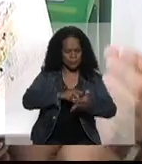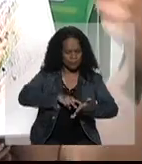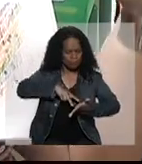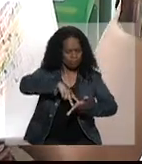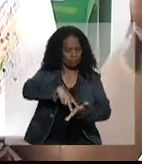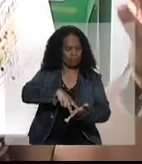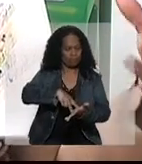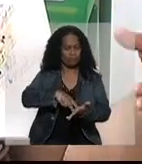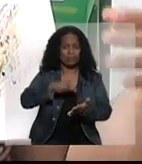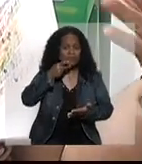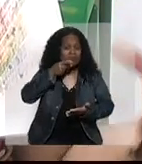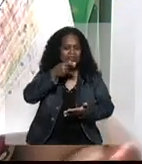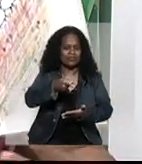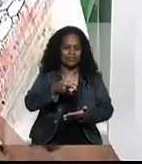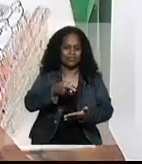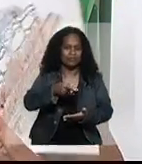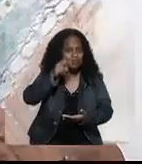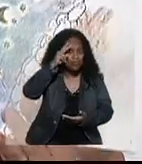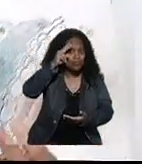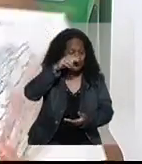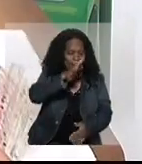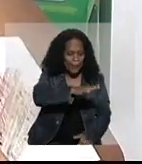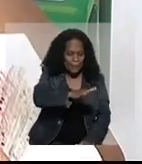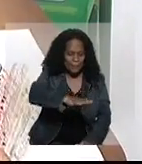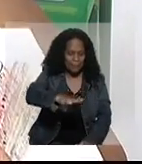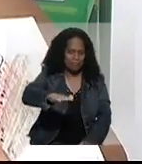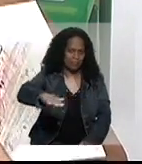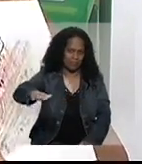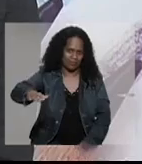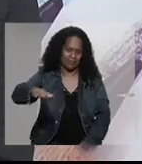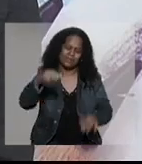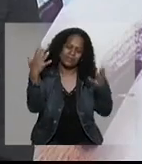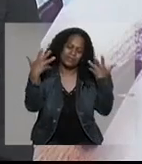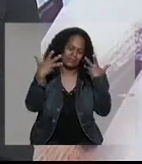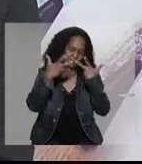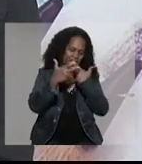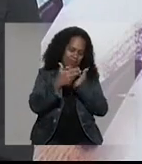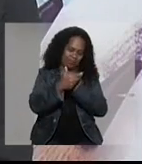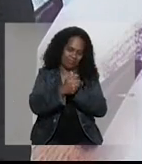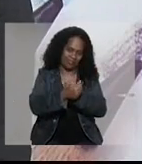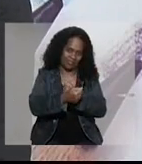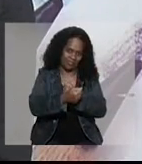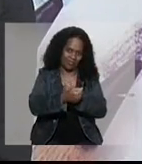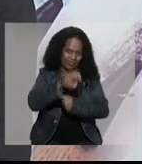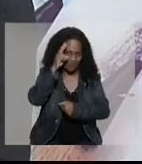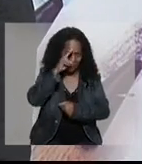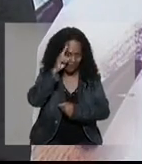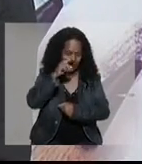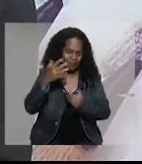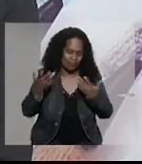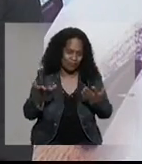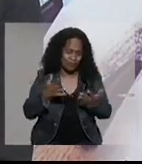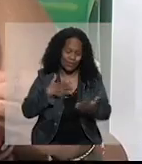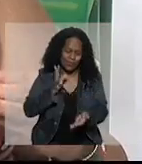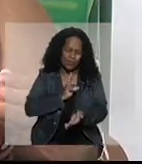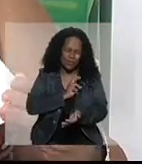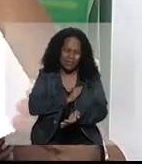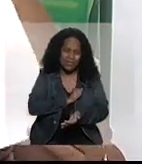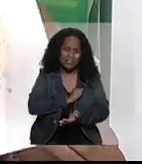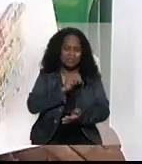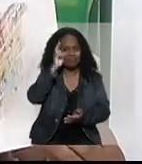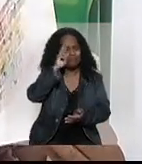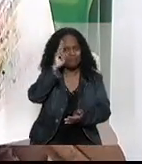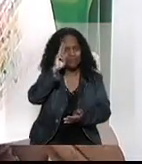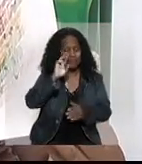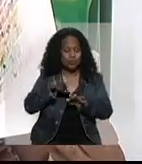posicionar, falar. Não precisa... Uma história infantil, Uma história Silvia. infantil. Isso é maravilhoso nas histórias, né? E por isso que eu amo tanto